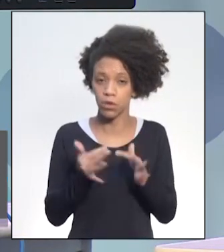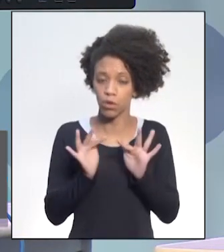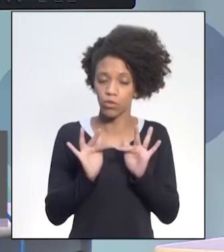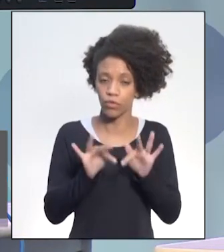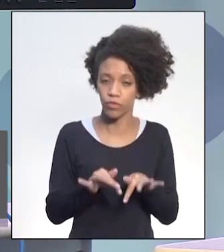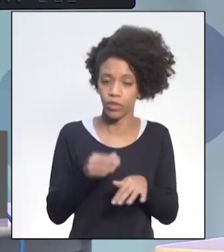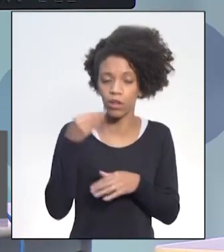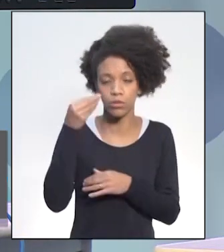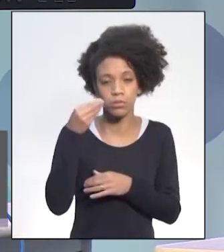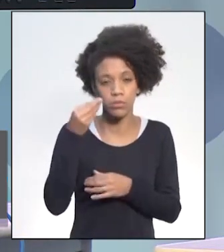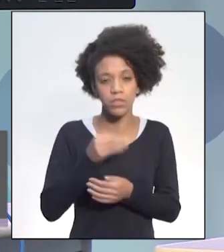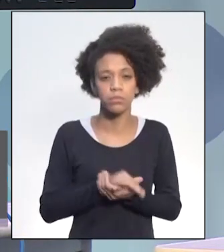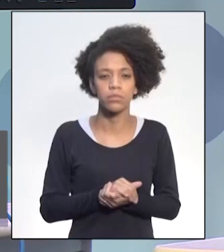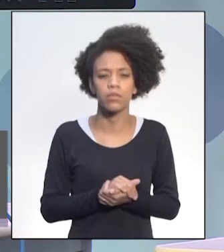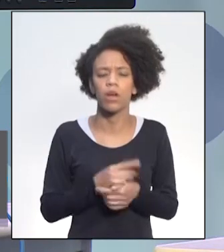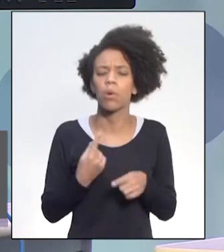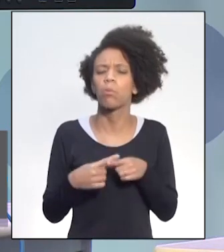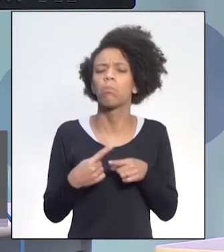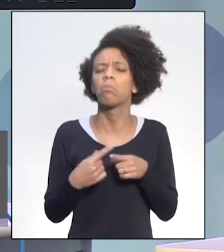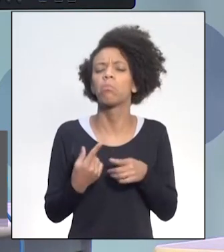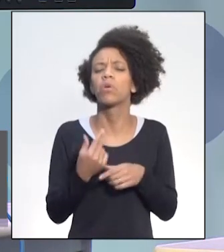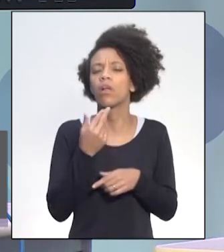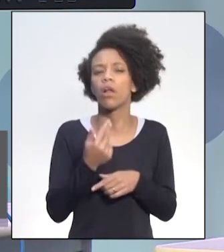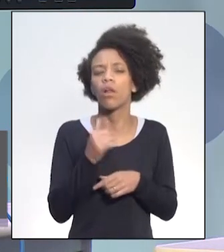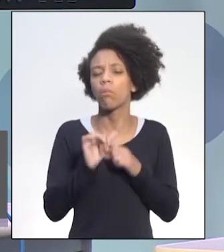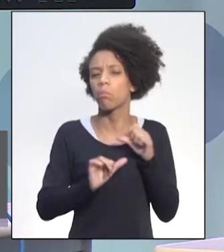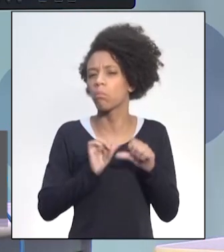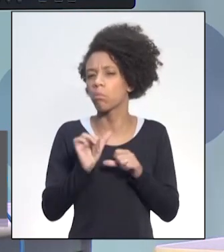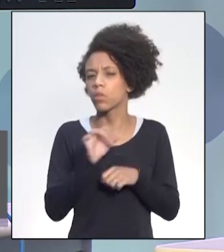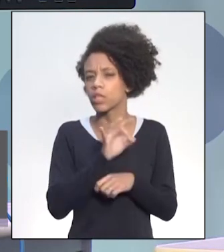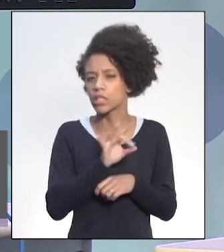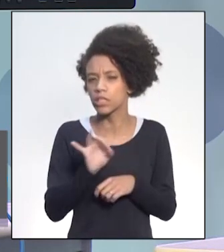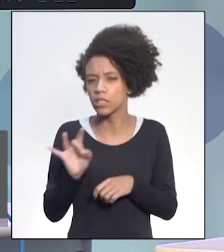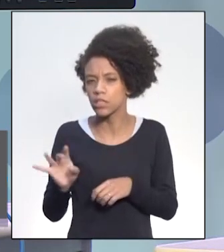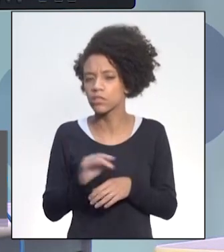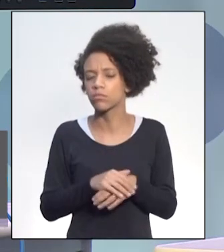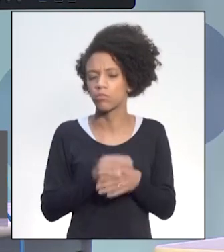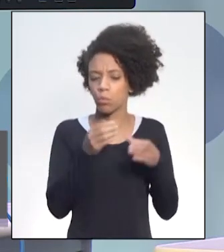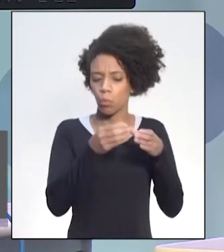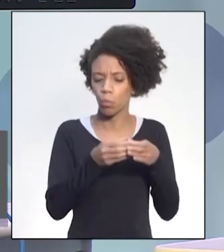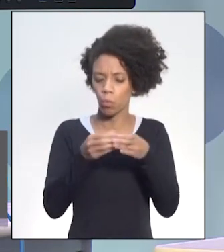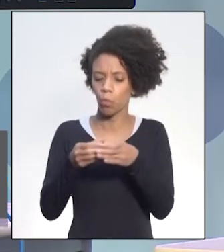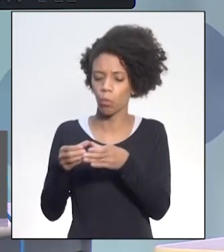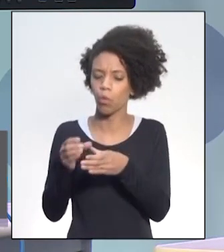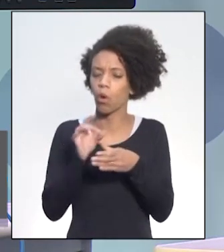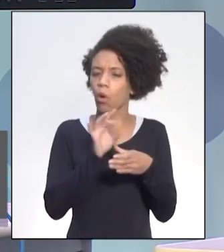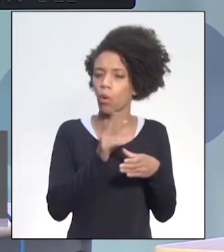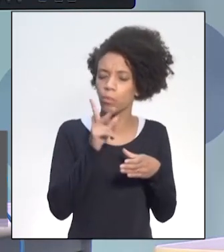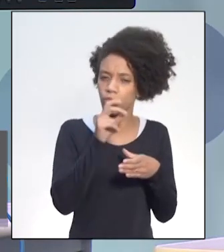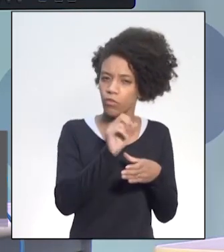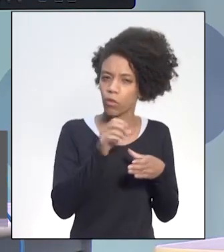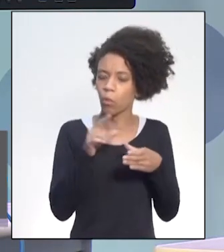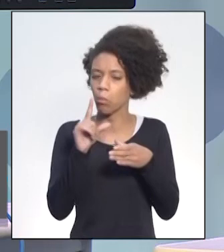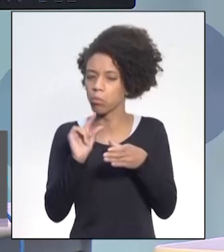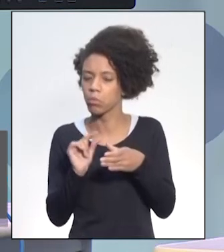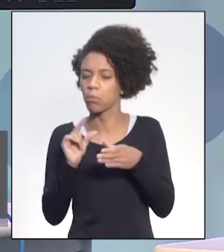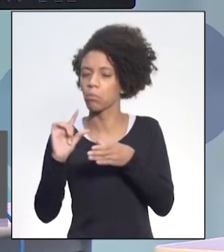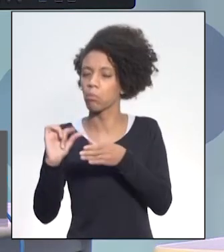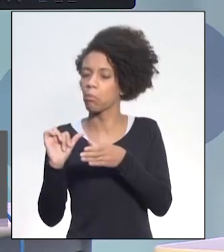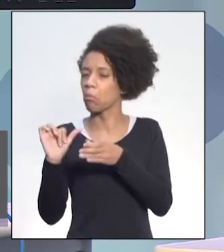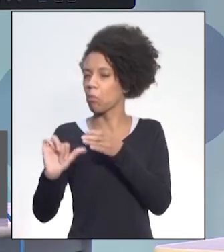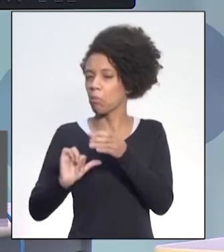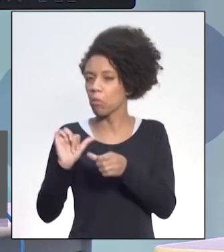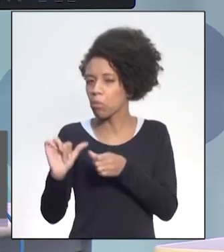do experimento, por que a coloração mudou em cada um dos frascos? Um foi mais intenso, outro menos intenso, outro mudou